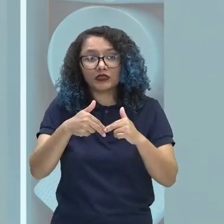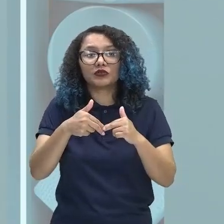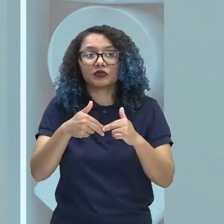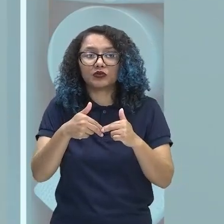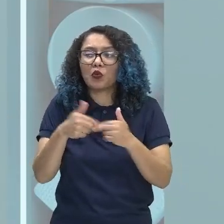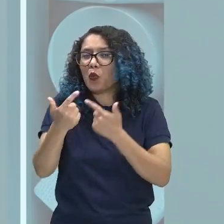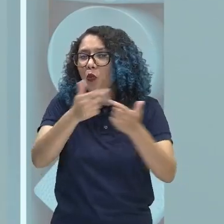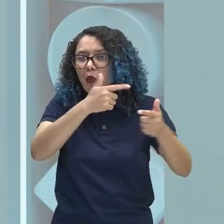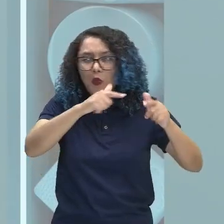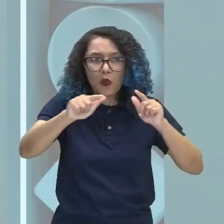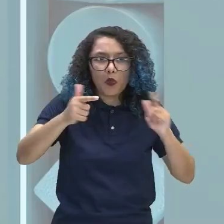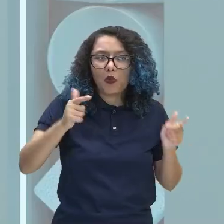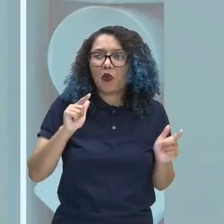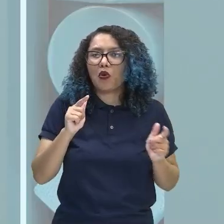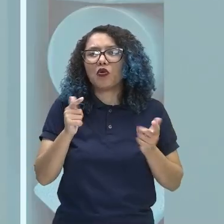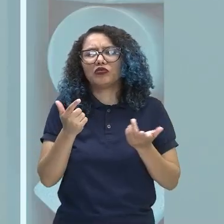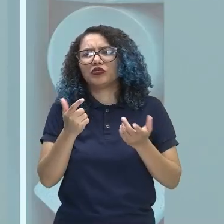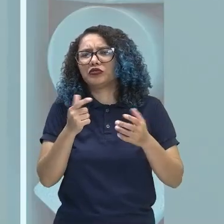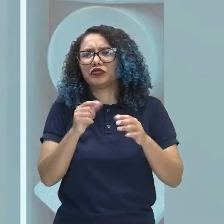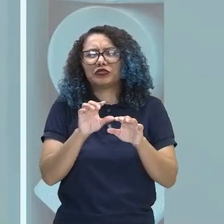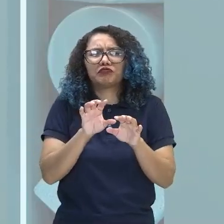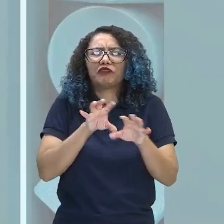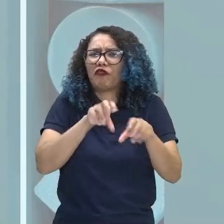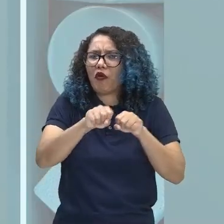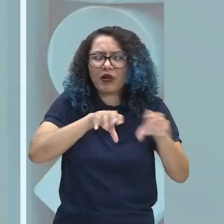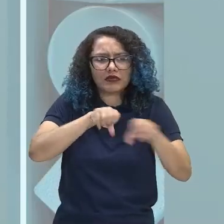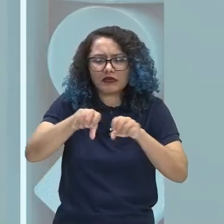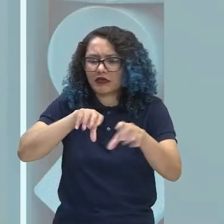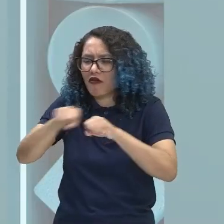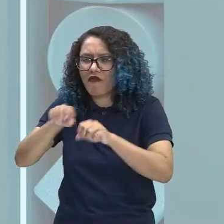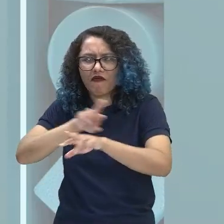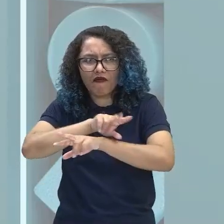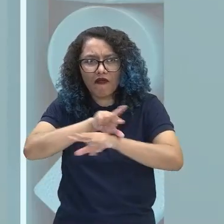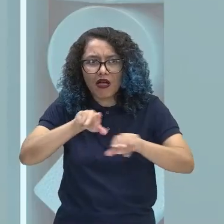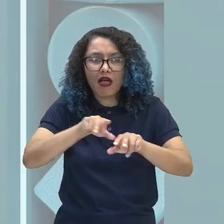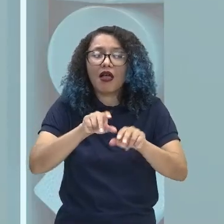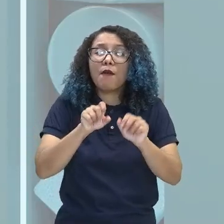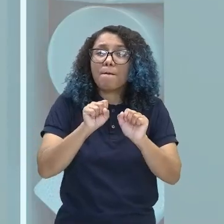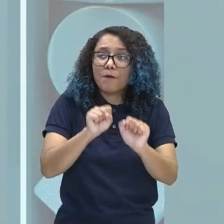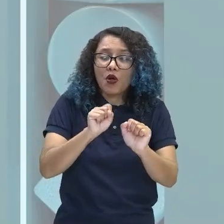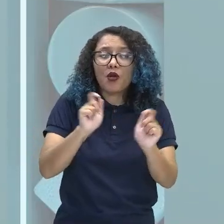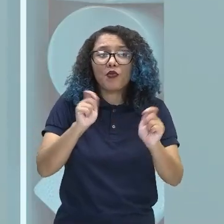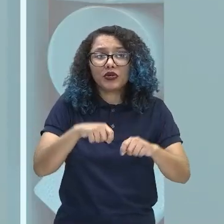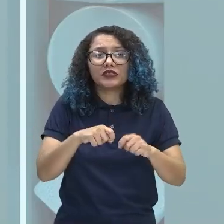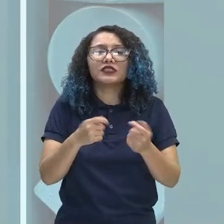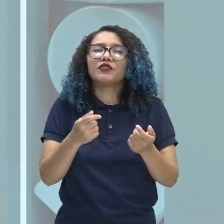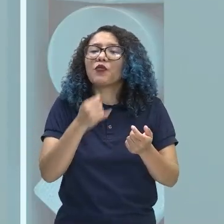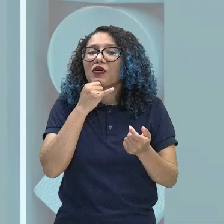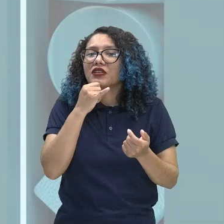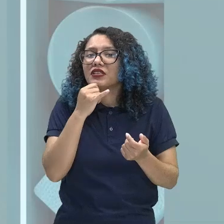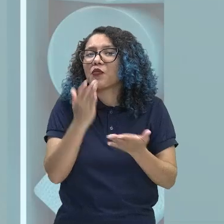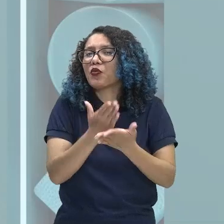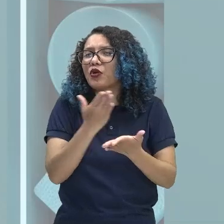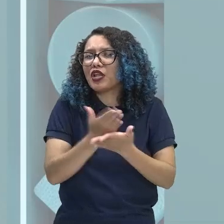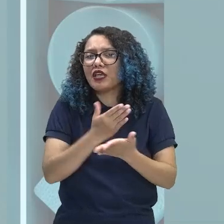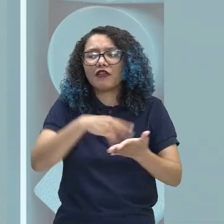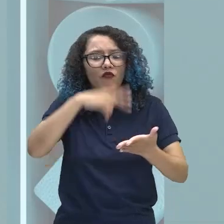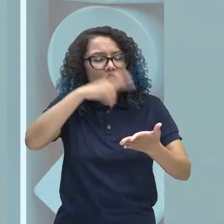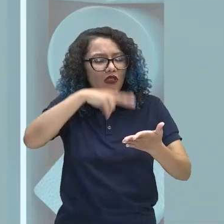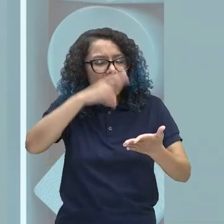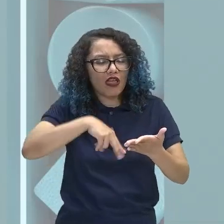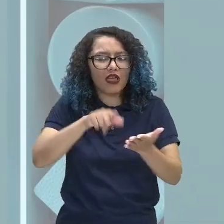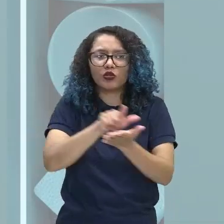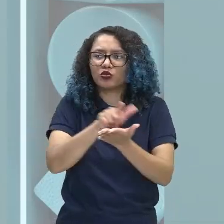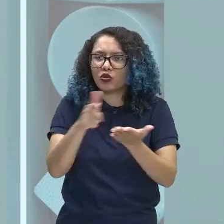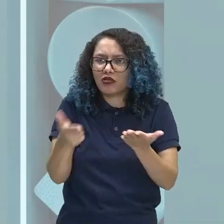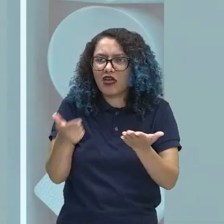Alcançar outros níveis de escolaridade. Ela vai ter acesso a livros, ela vai ter acesso aos